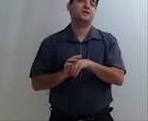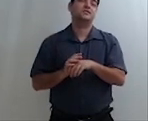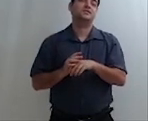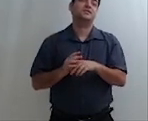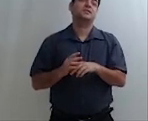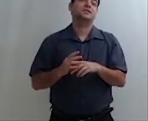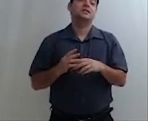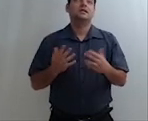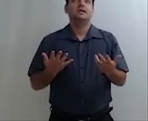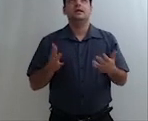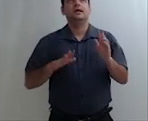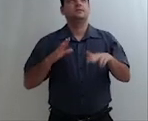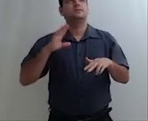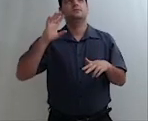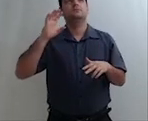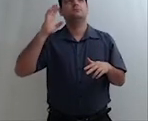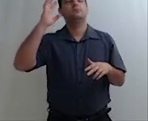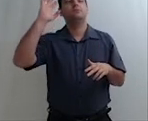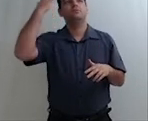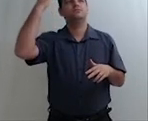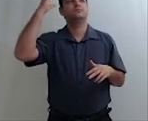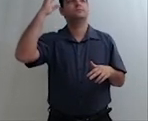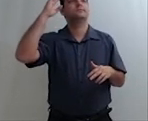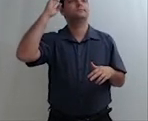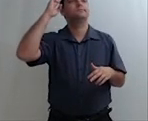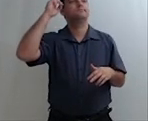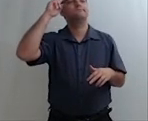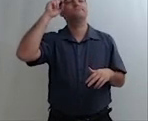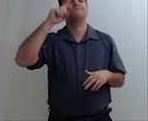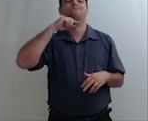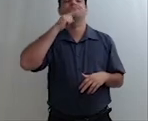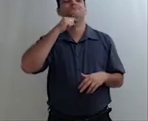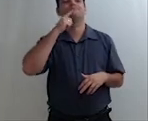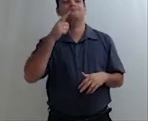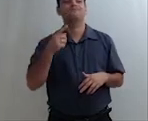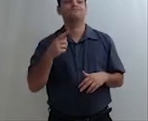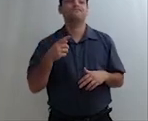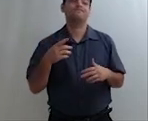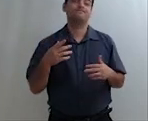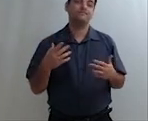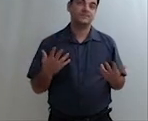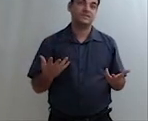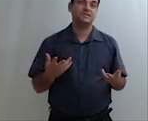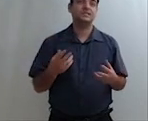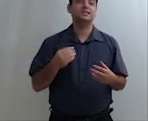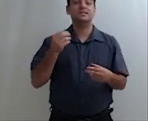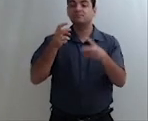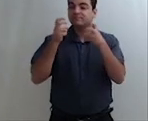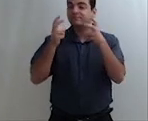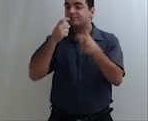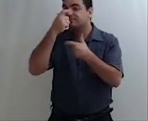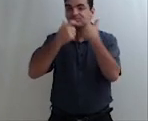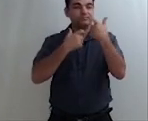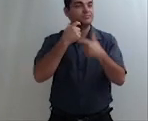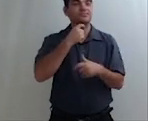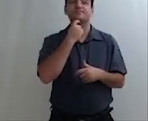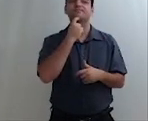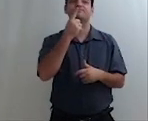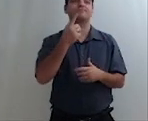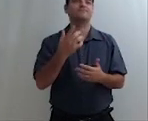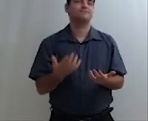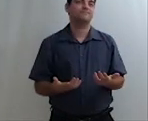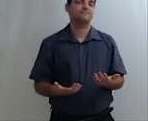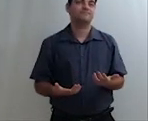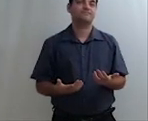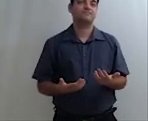espontâneos levam ao erro apenas apenas aumentado em sucessivos reconhecimentos forma